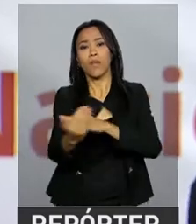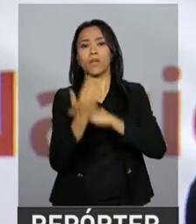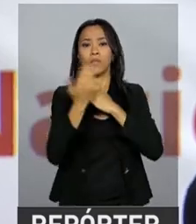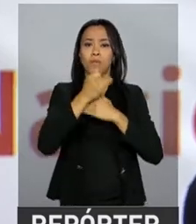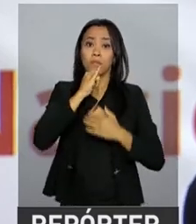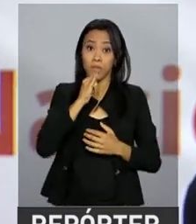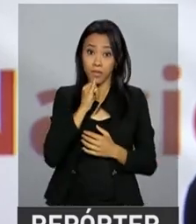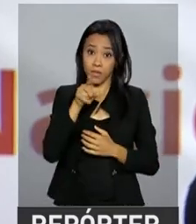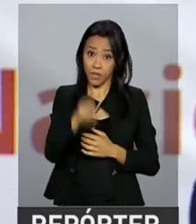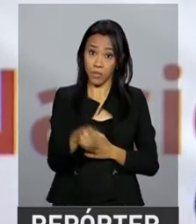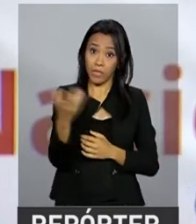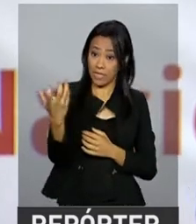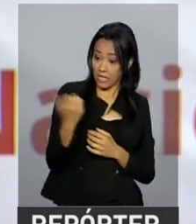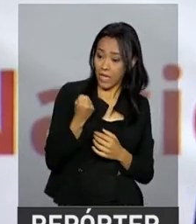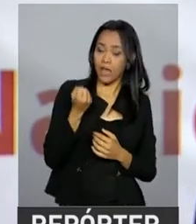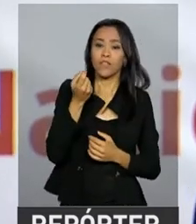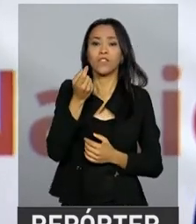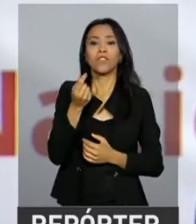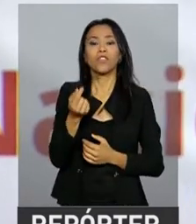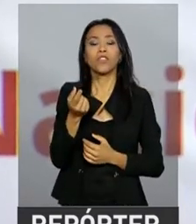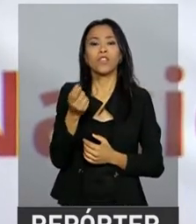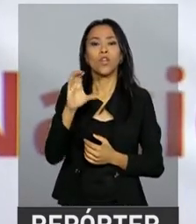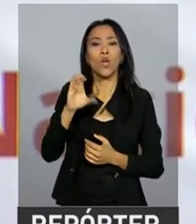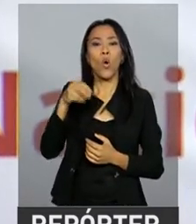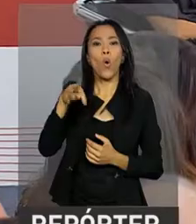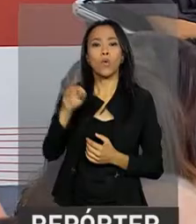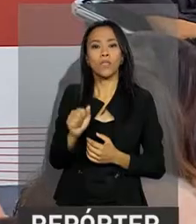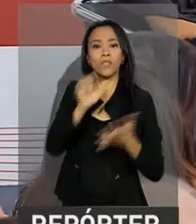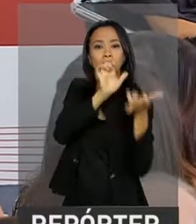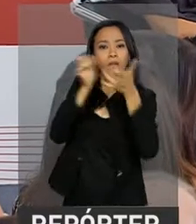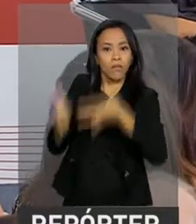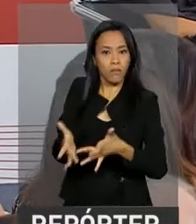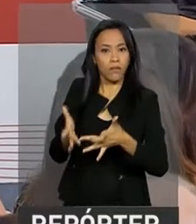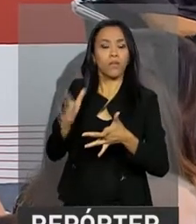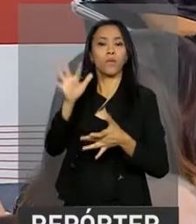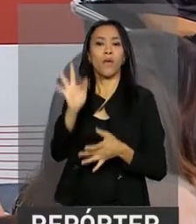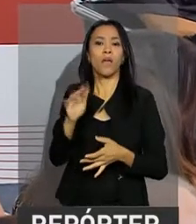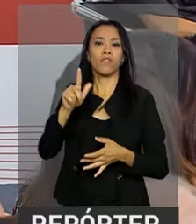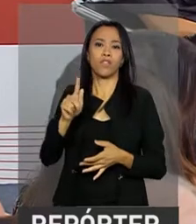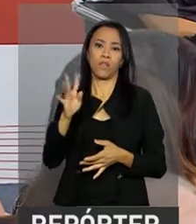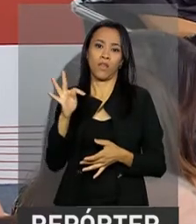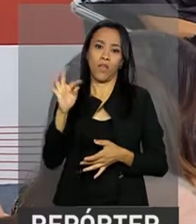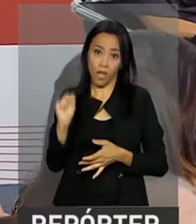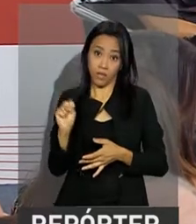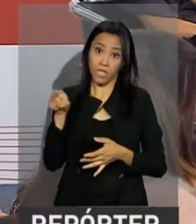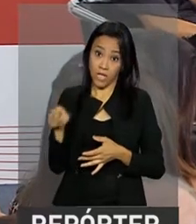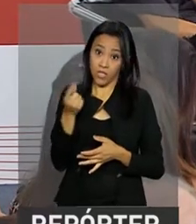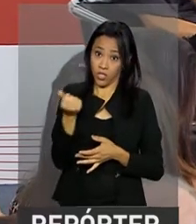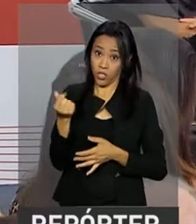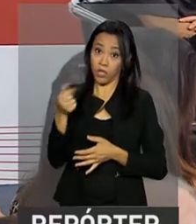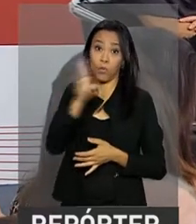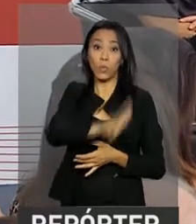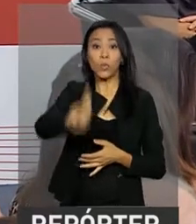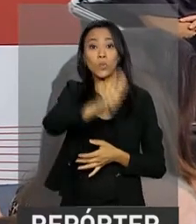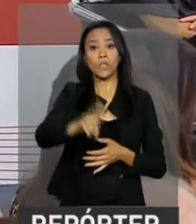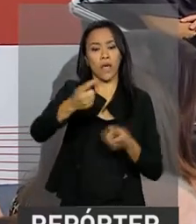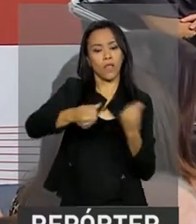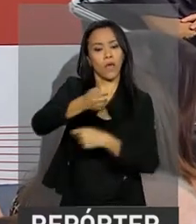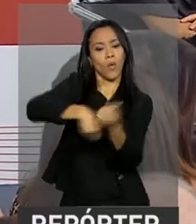a liberação de saques de contas inativas do FGTS, que deverá injetar na economia recursos que equivalem a